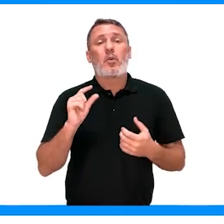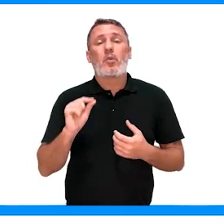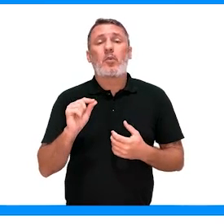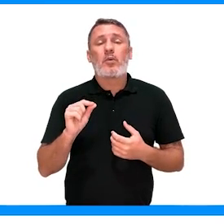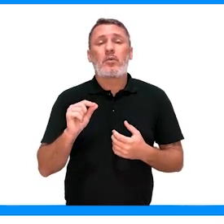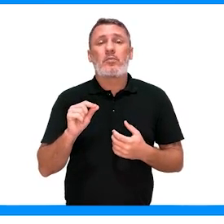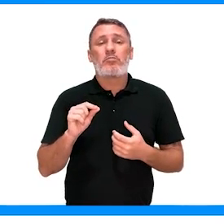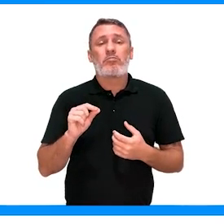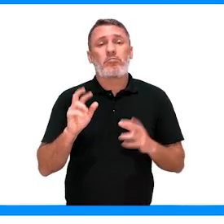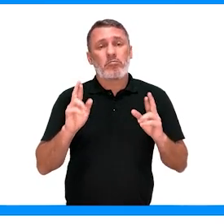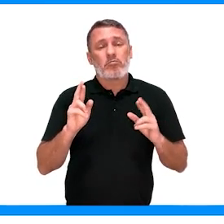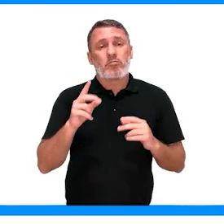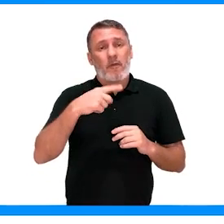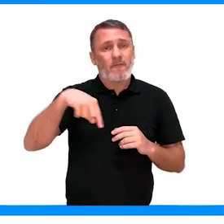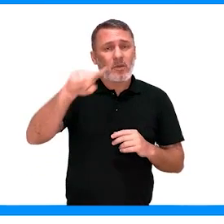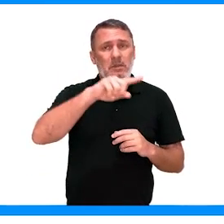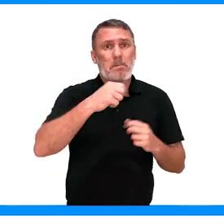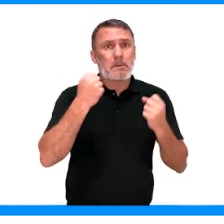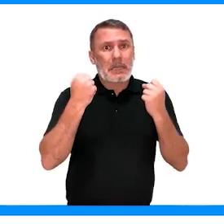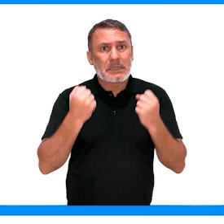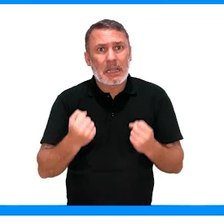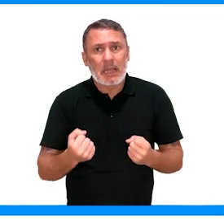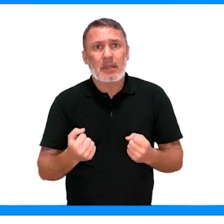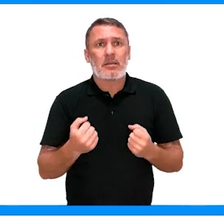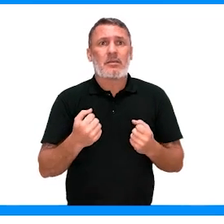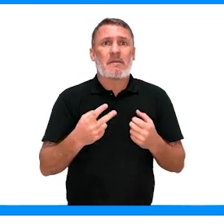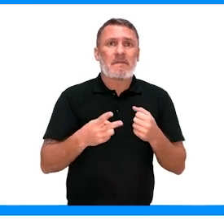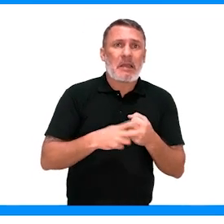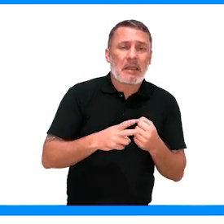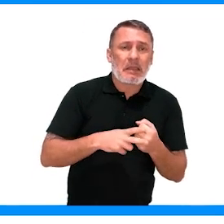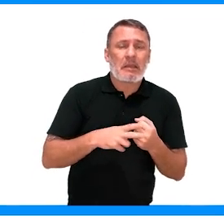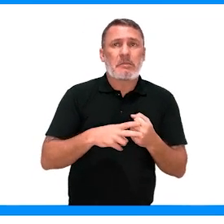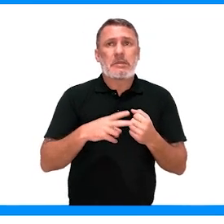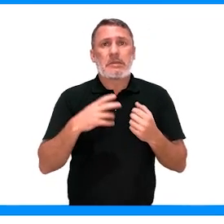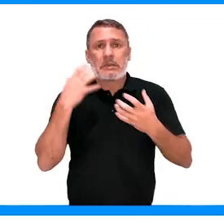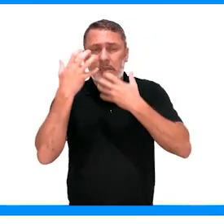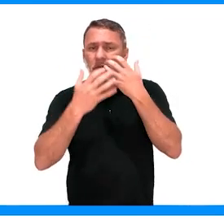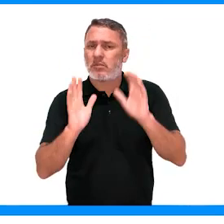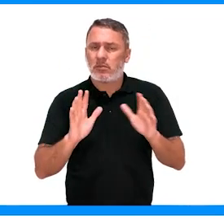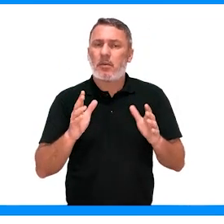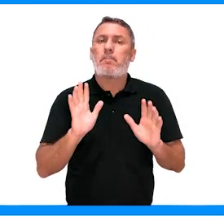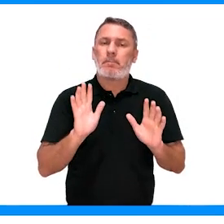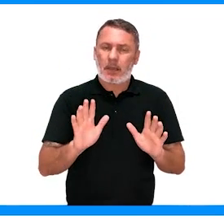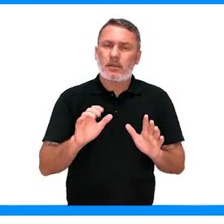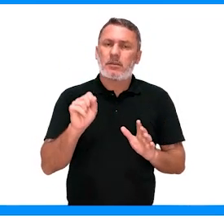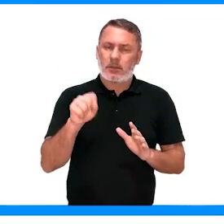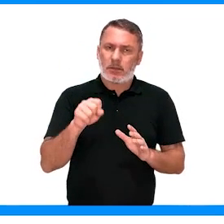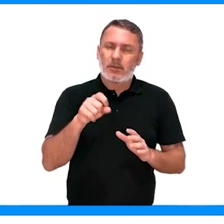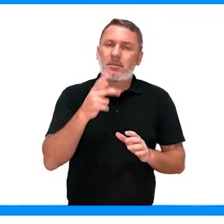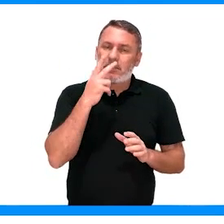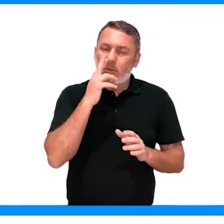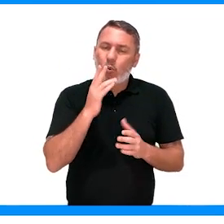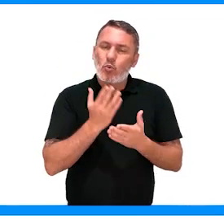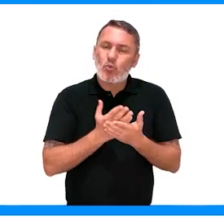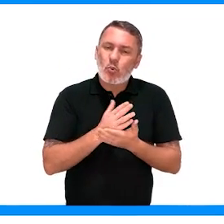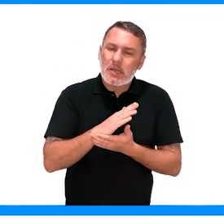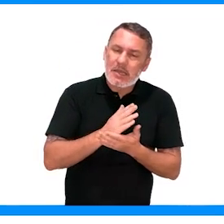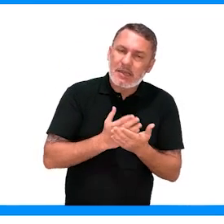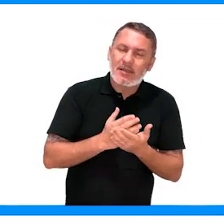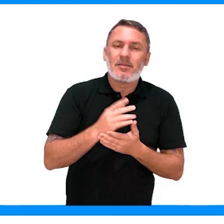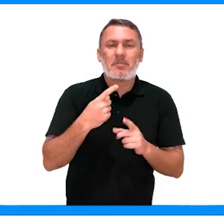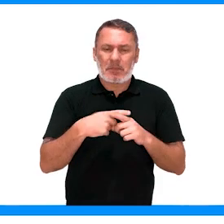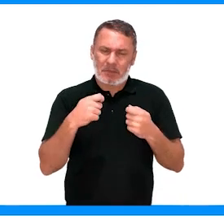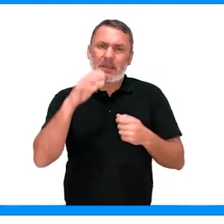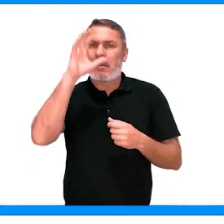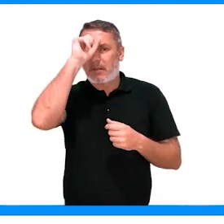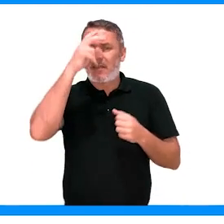não esteja muito pesado para vocês, né? A parte dos verbos. Realmente é uma parte mais